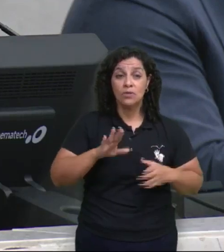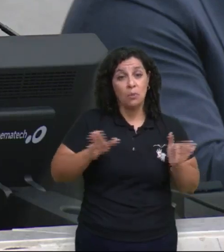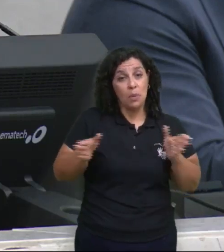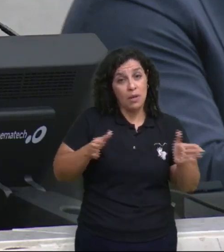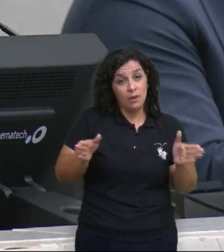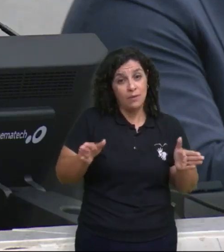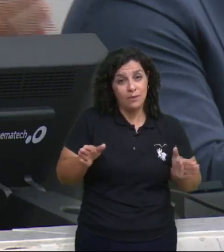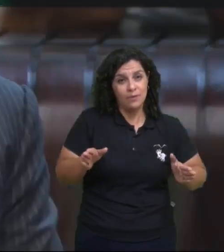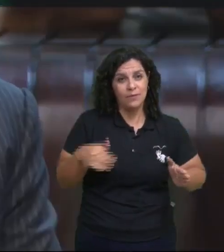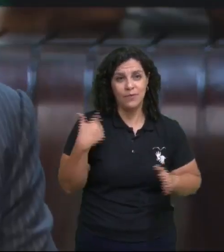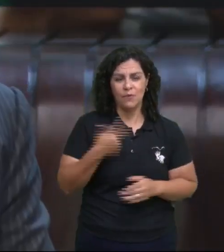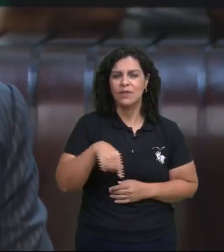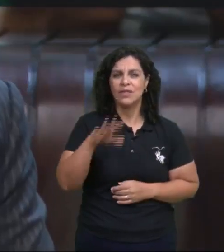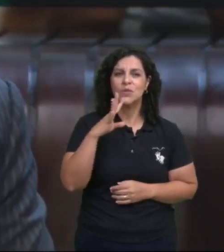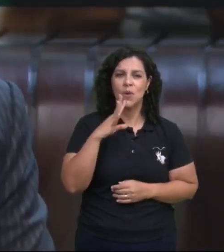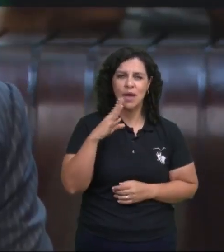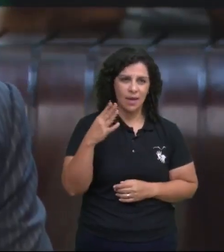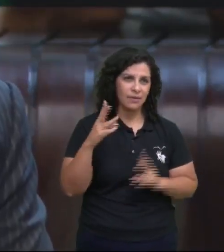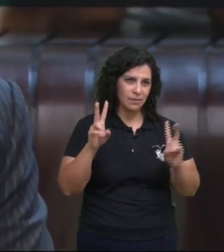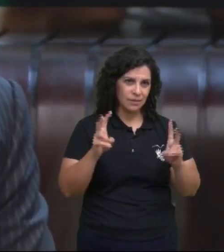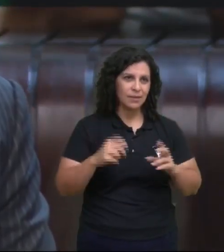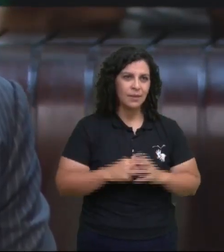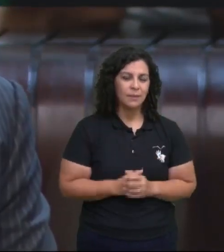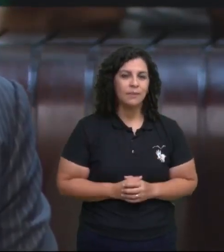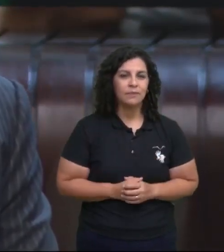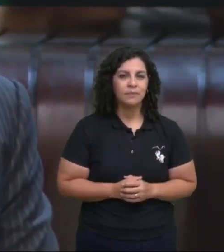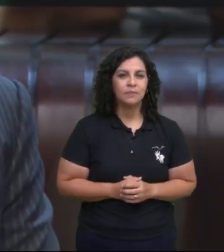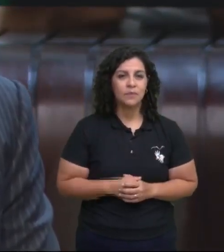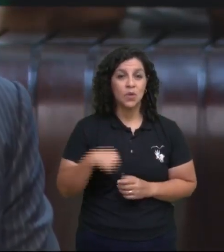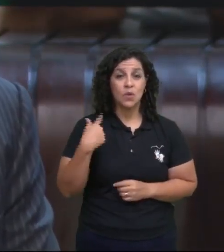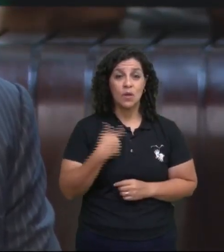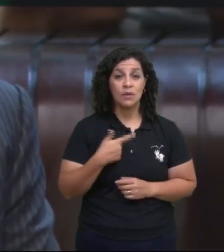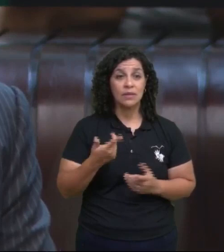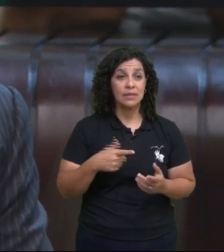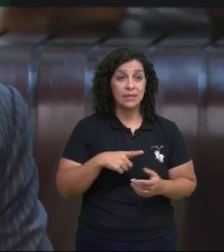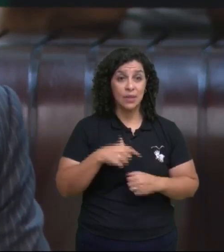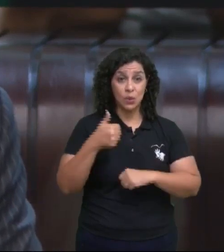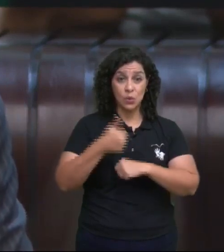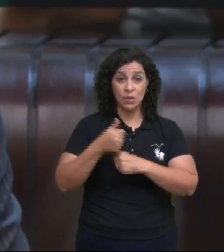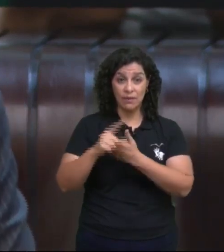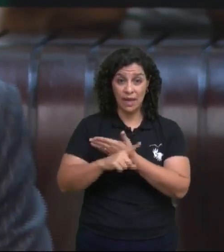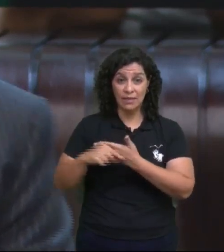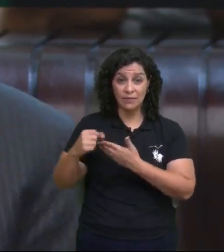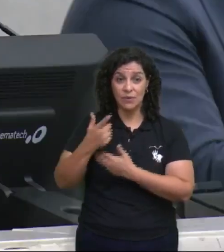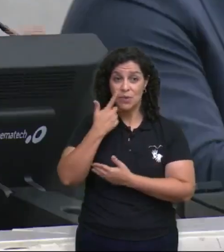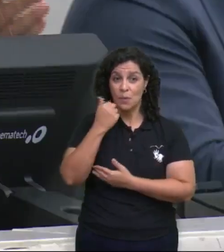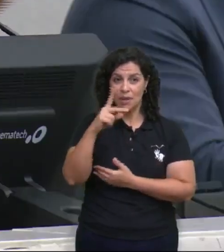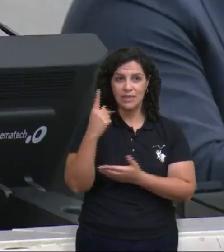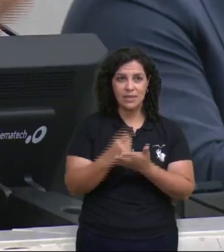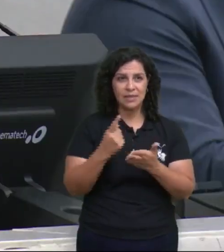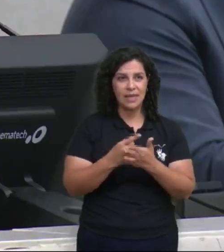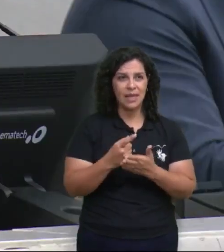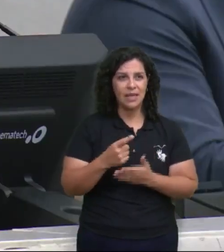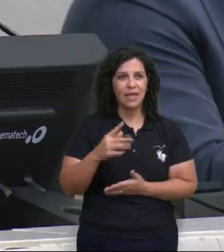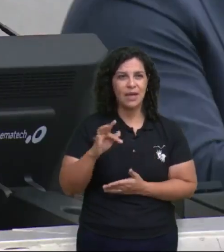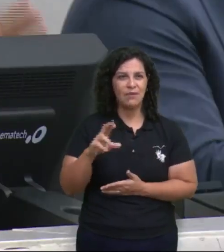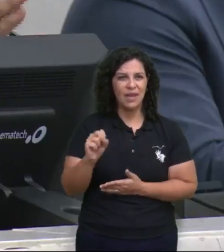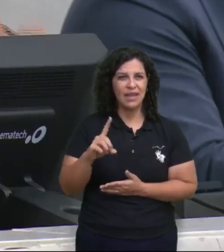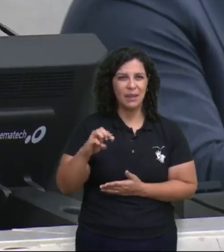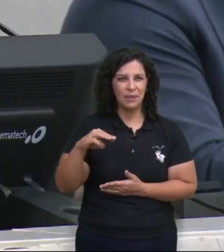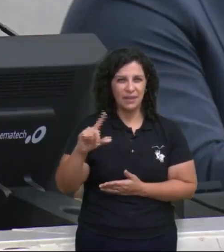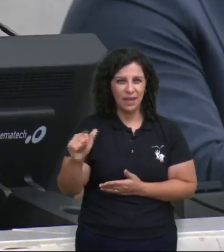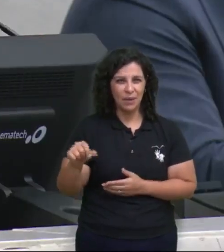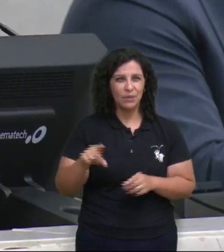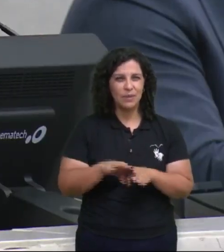época, que todo mundo conhece, né? Foi seu chefe da Casa Civil do seu pai, o Frei Damião, nosso querido e